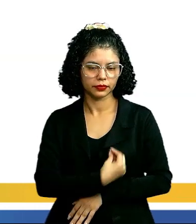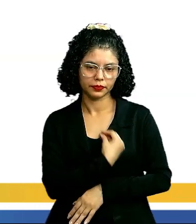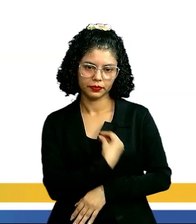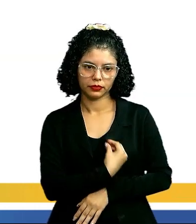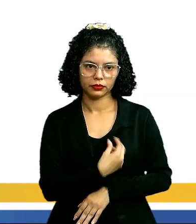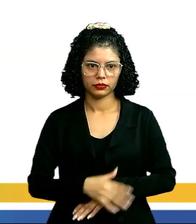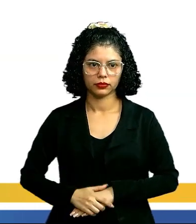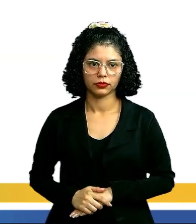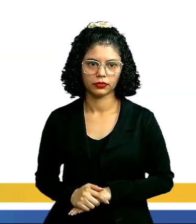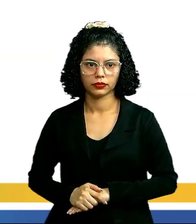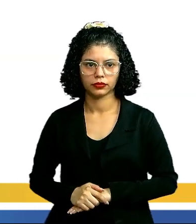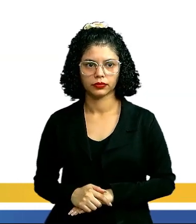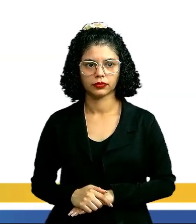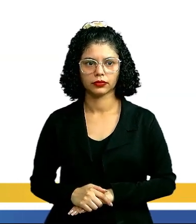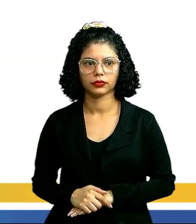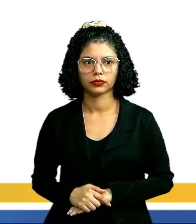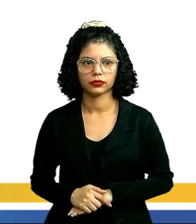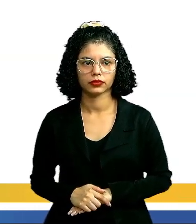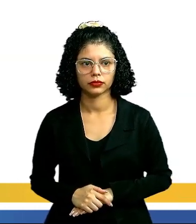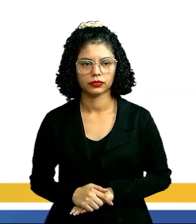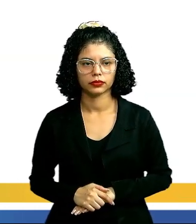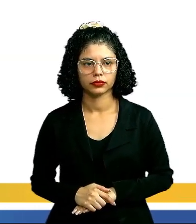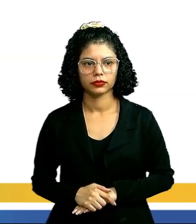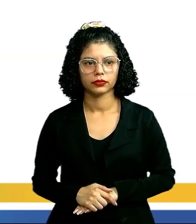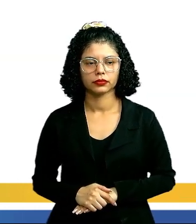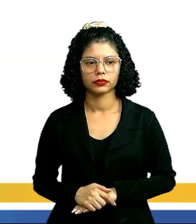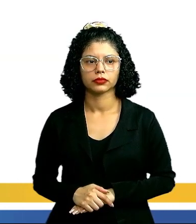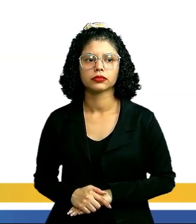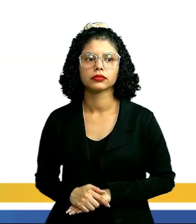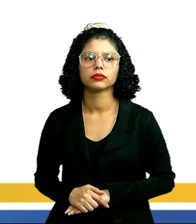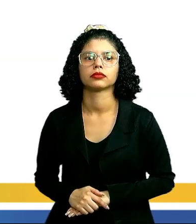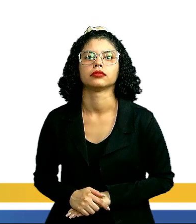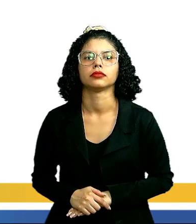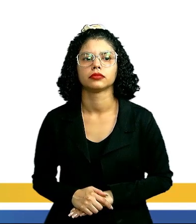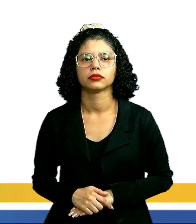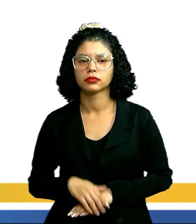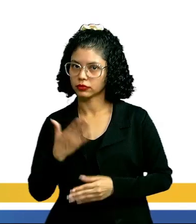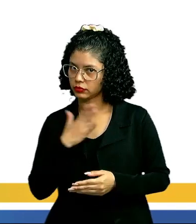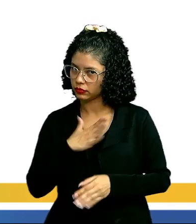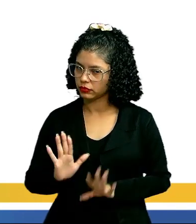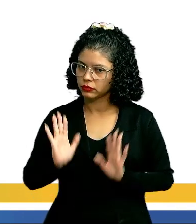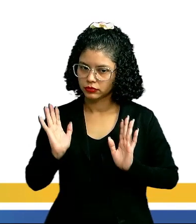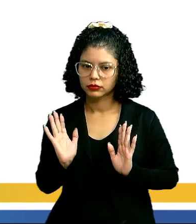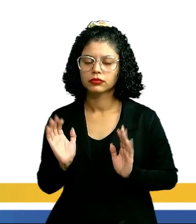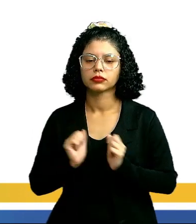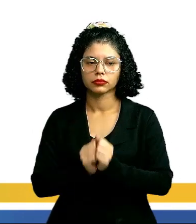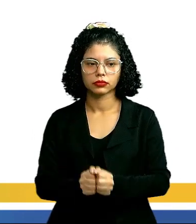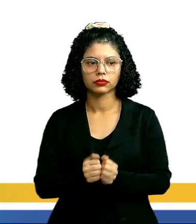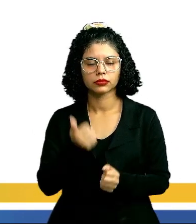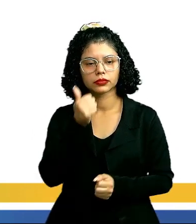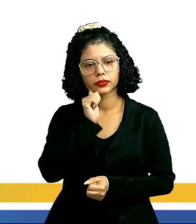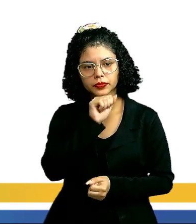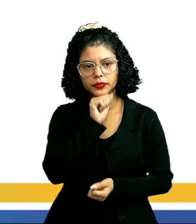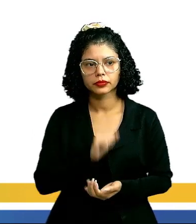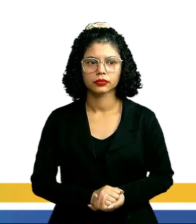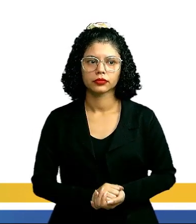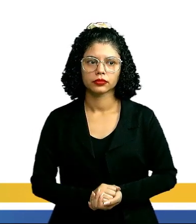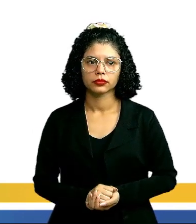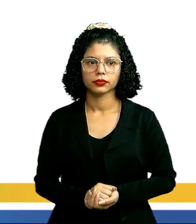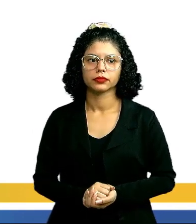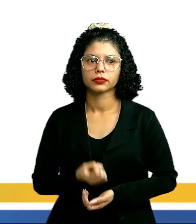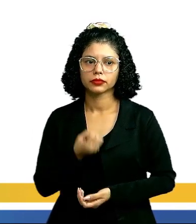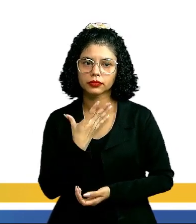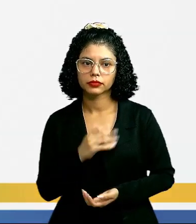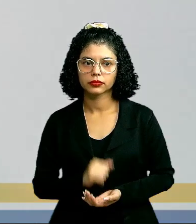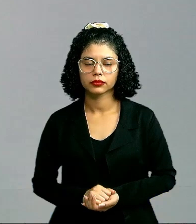poder ficar independente desse corpo da mãe. Não que ele não goste de ficar junto à mãe, né?